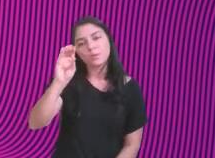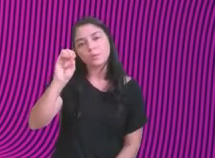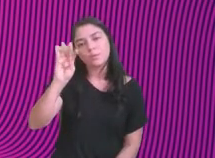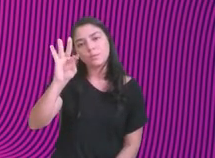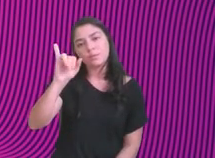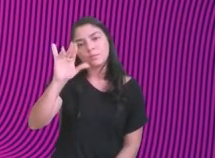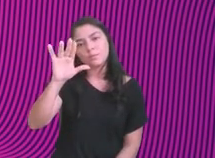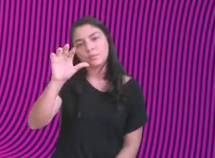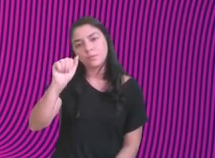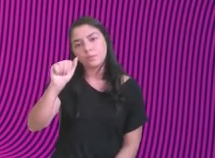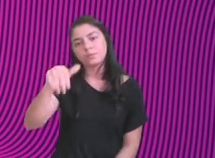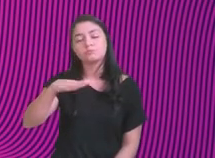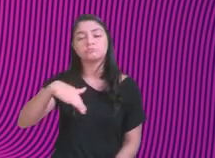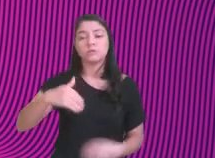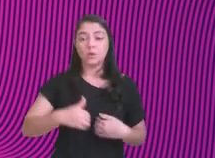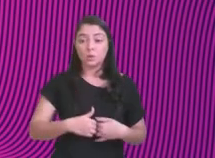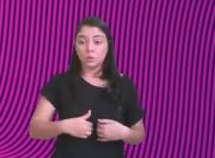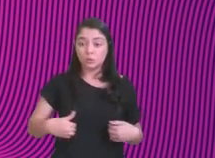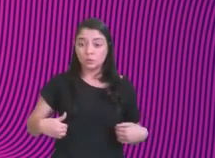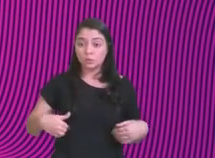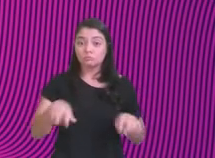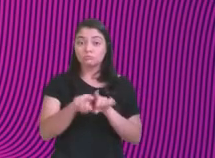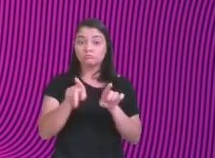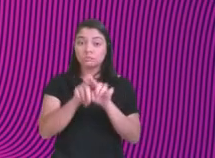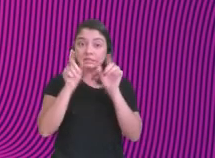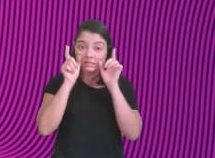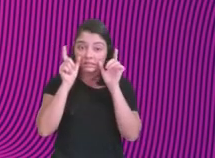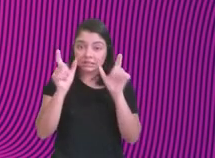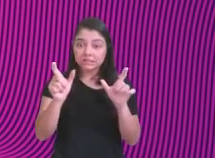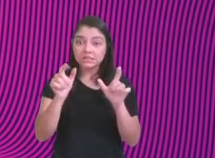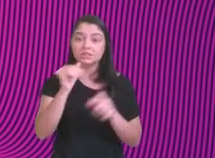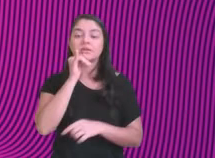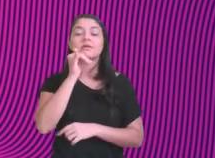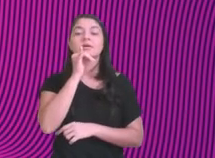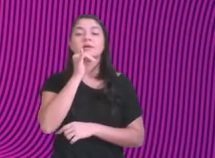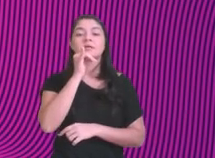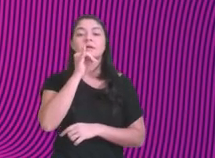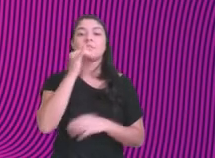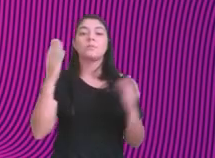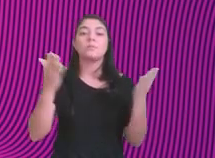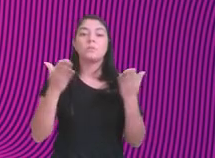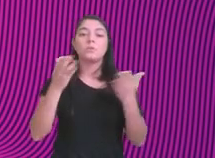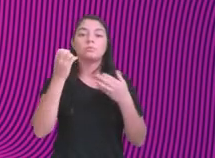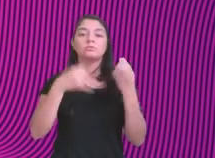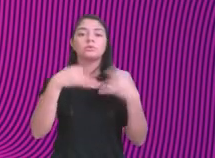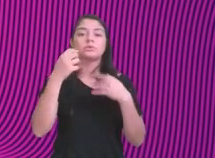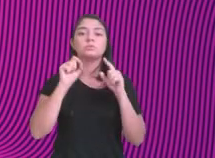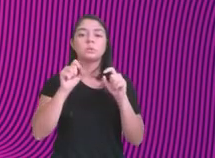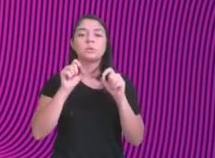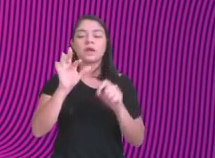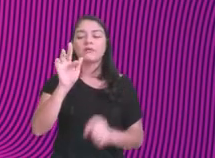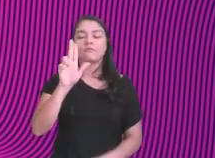aberta. É muito interessante, por exemplo, hoje a gente fala muito no aspecto funcional.